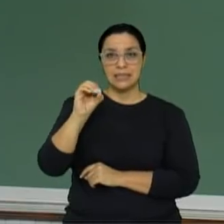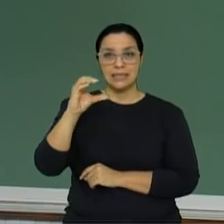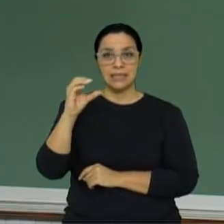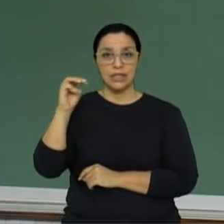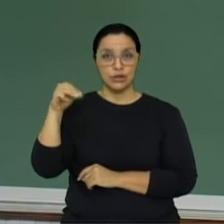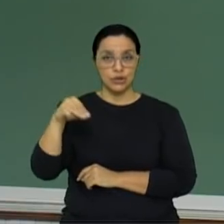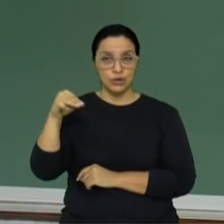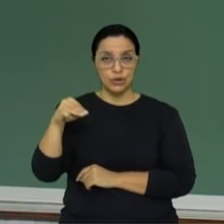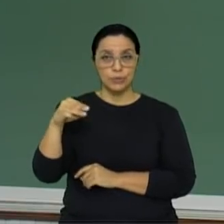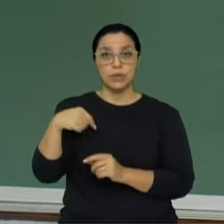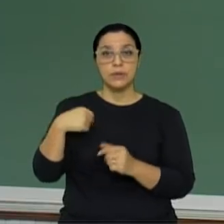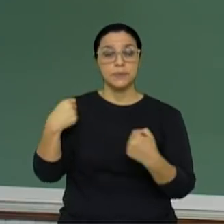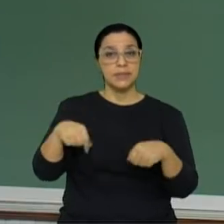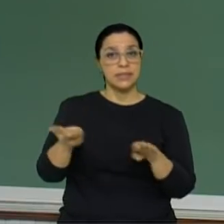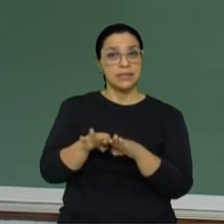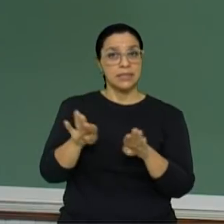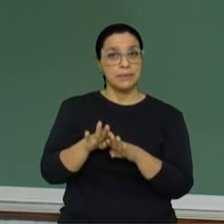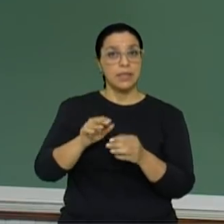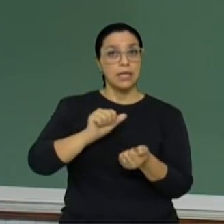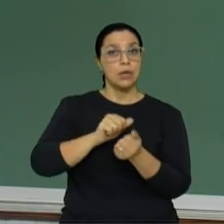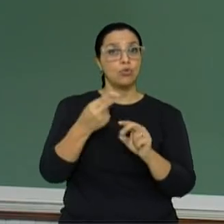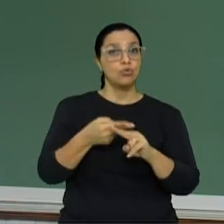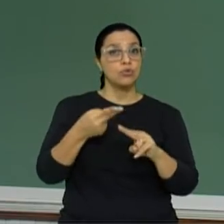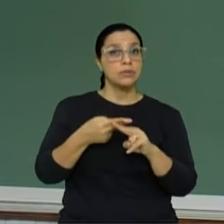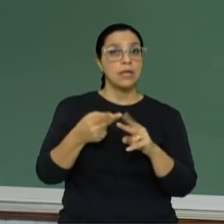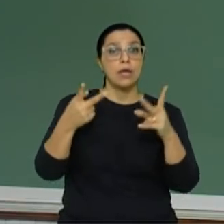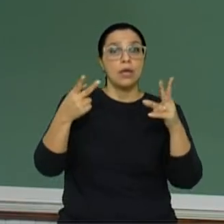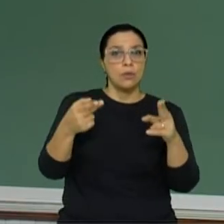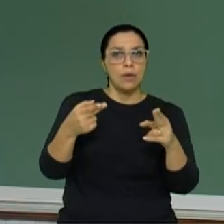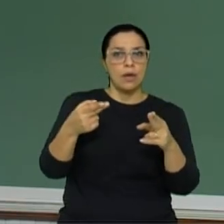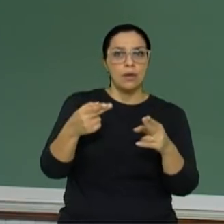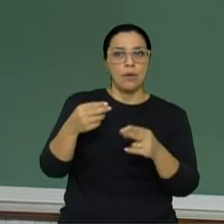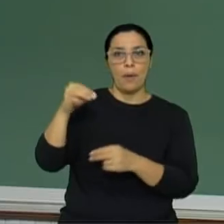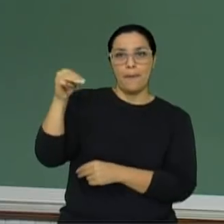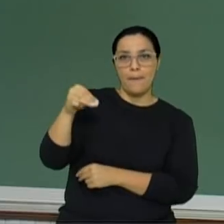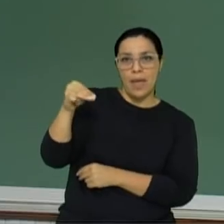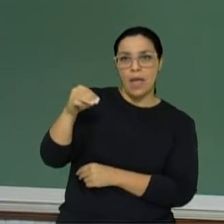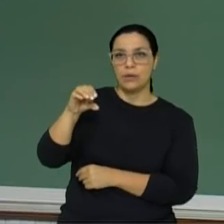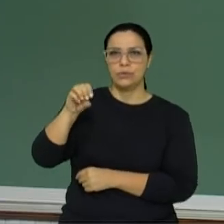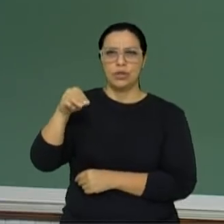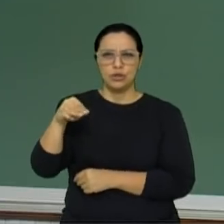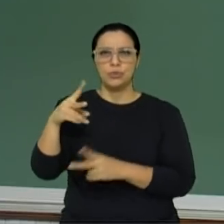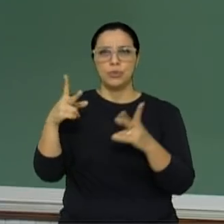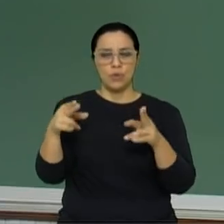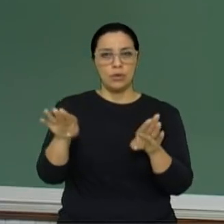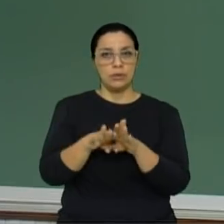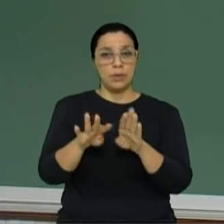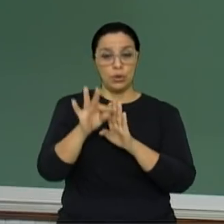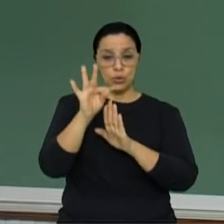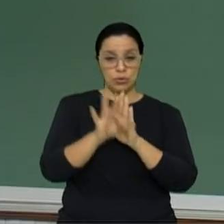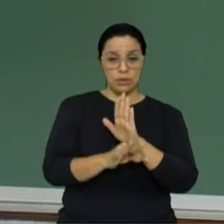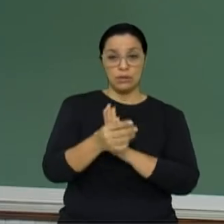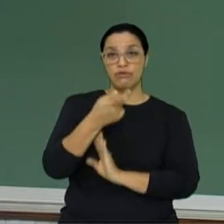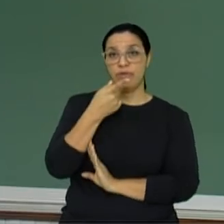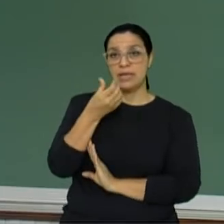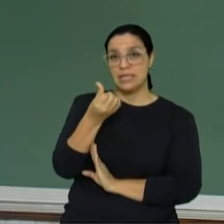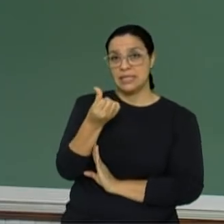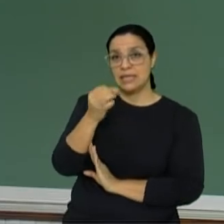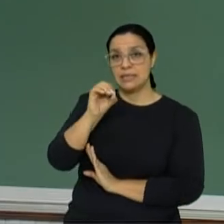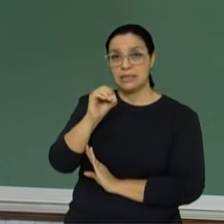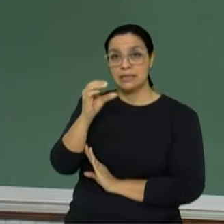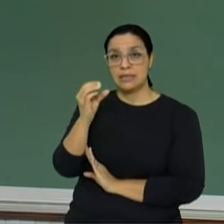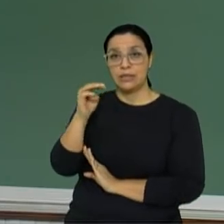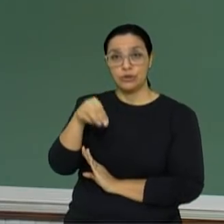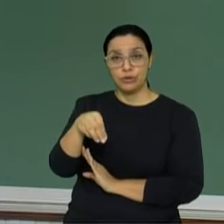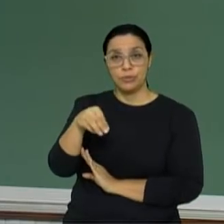continhas aí, utilizando essas medidas, a gente sempre utiliza a mesma unidade de medida, ou seja, lá no texto estava 60 centímetros,